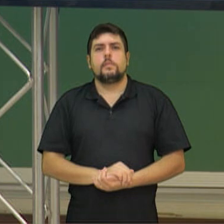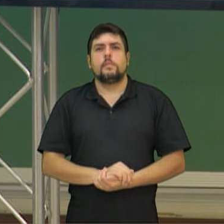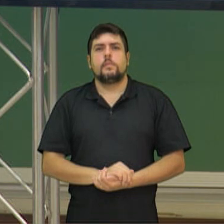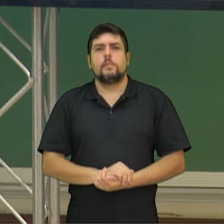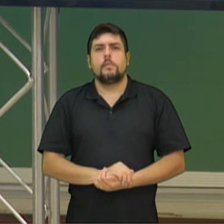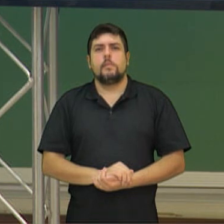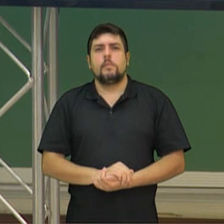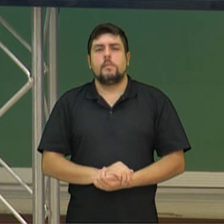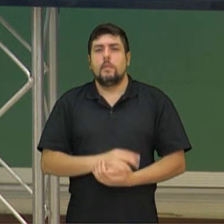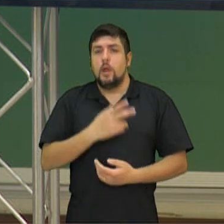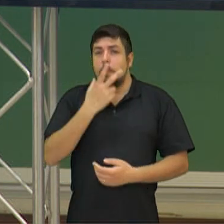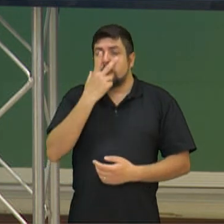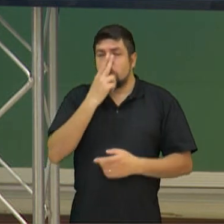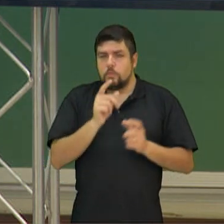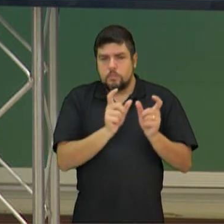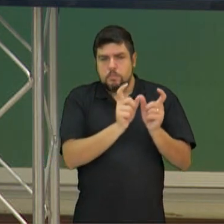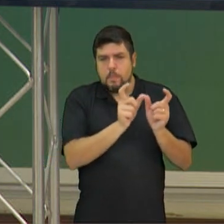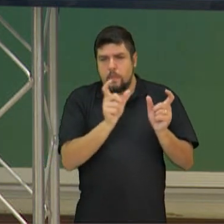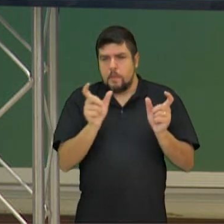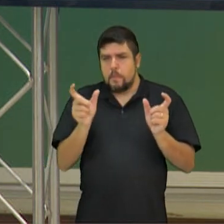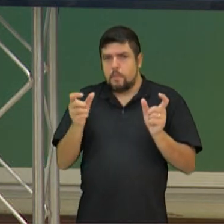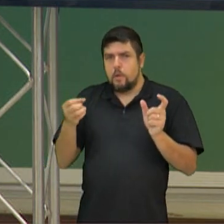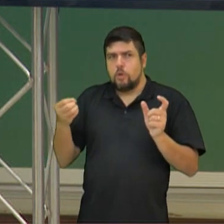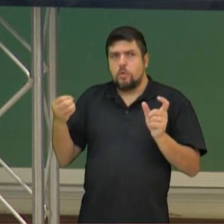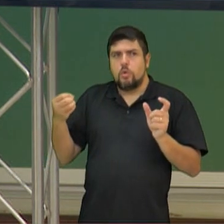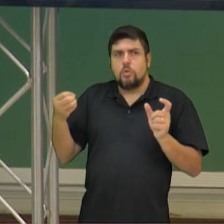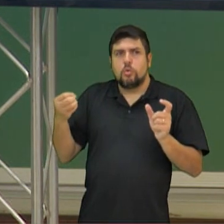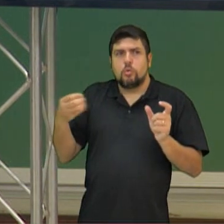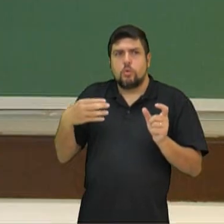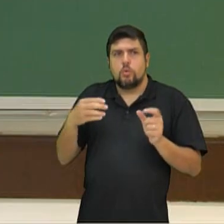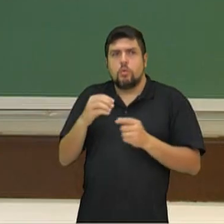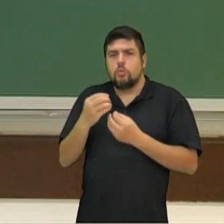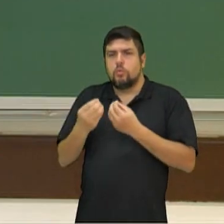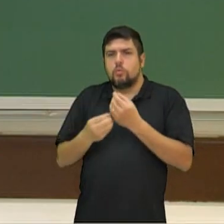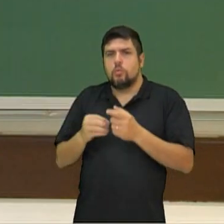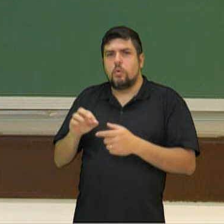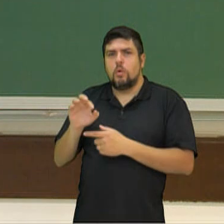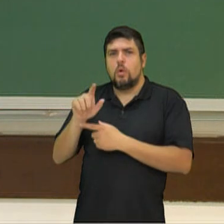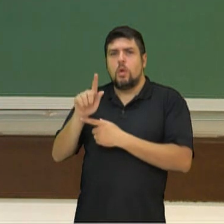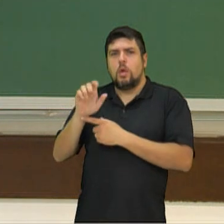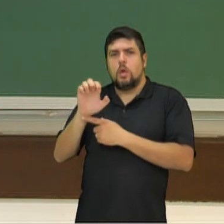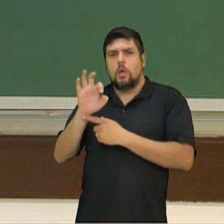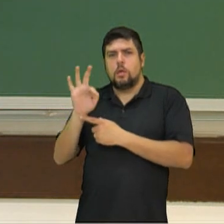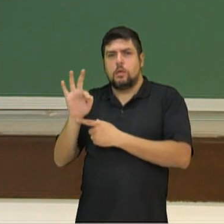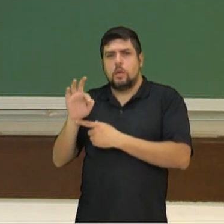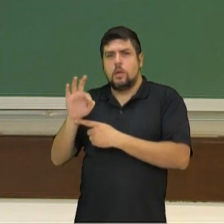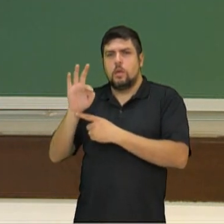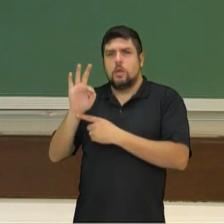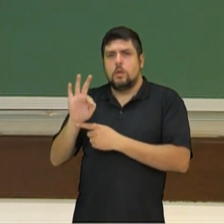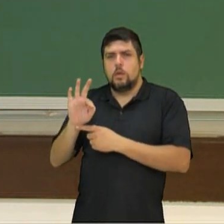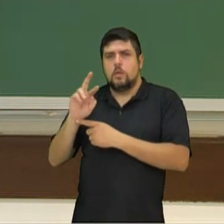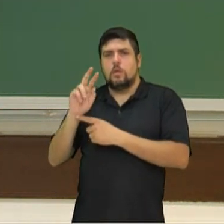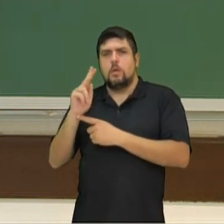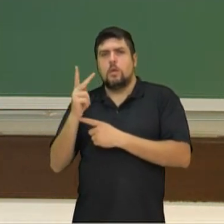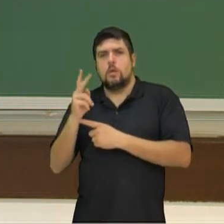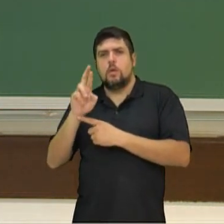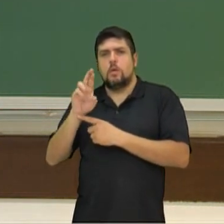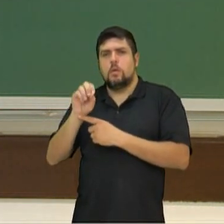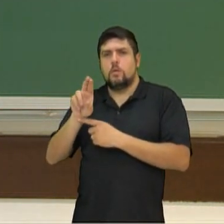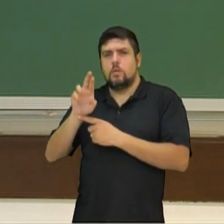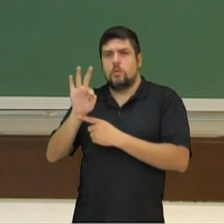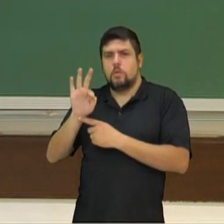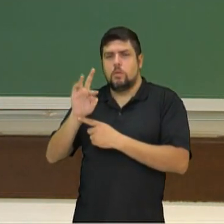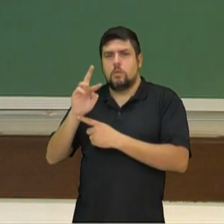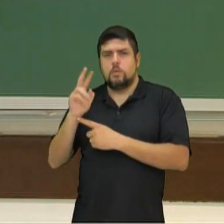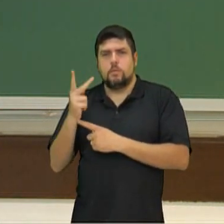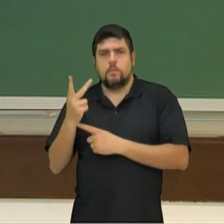Talvez a nova palavra para vocês aqui seria o get through, né? As outras são palavras cognatas, com